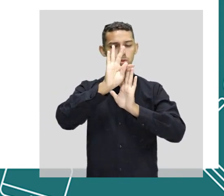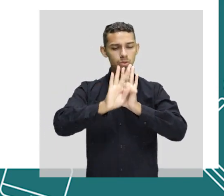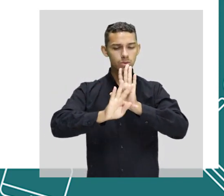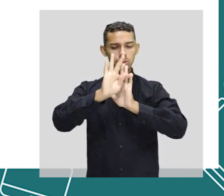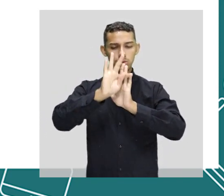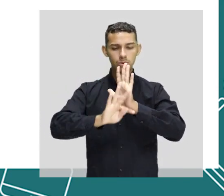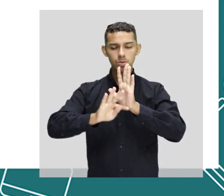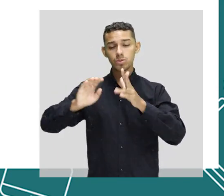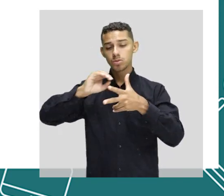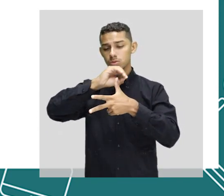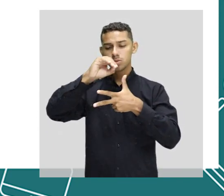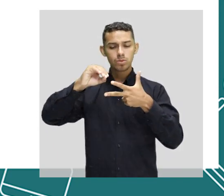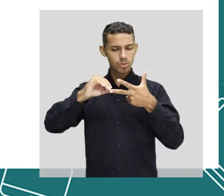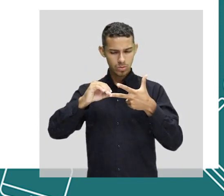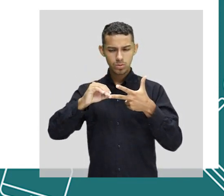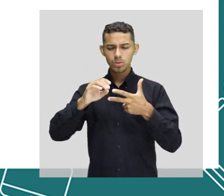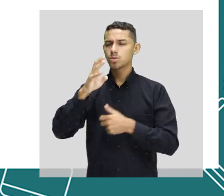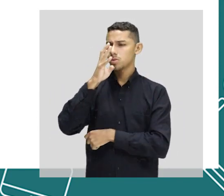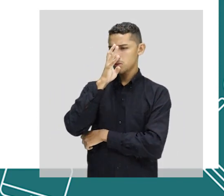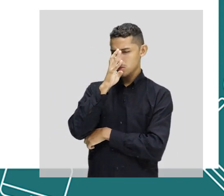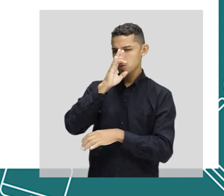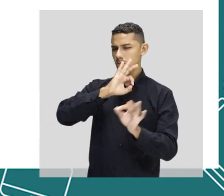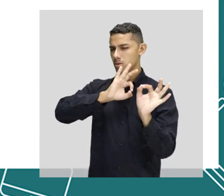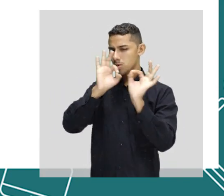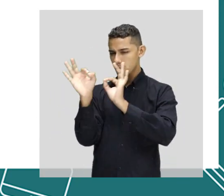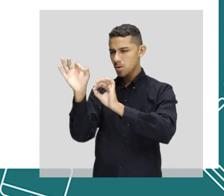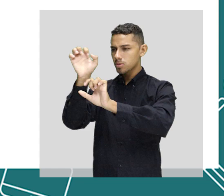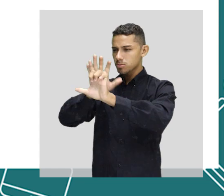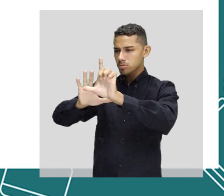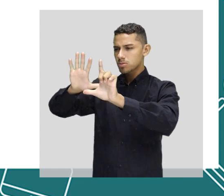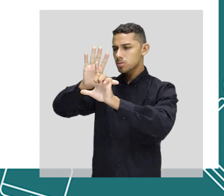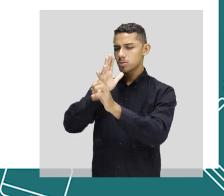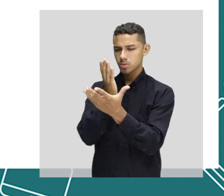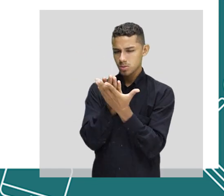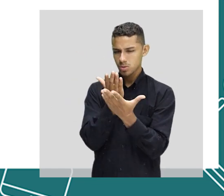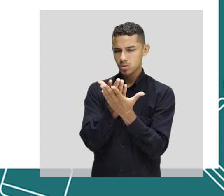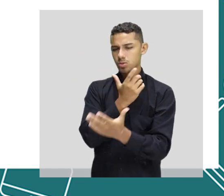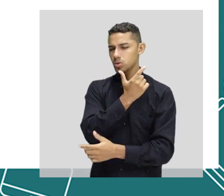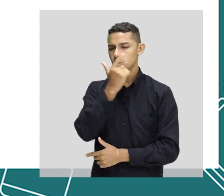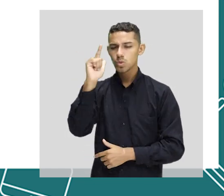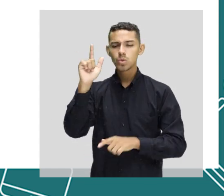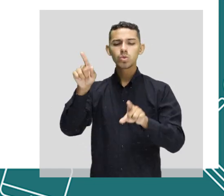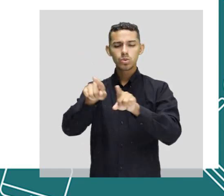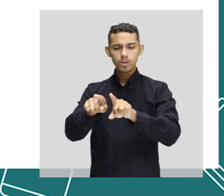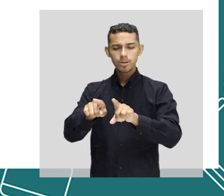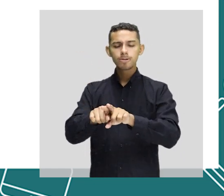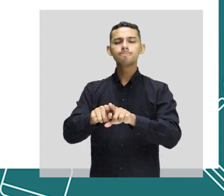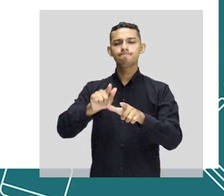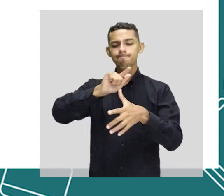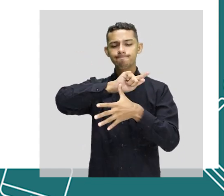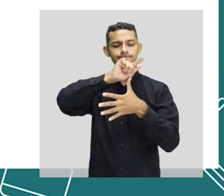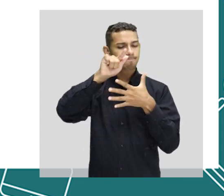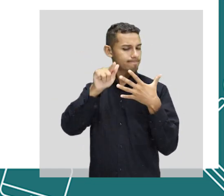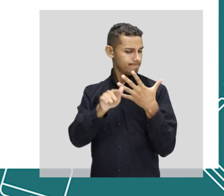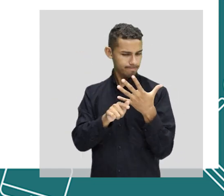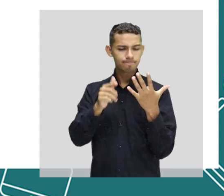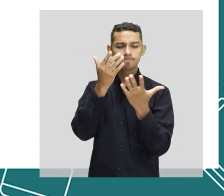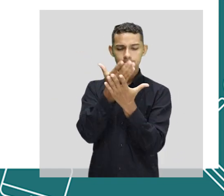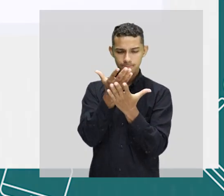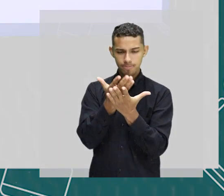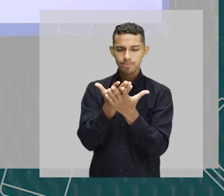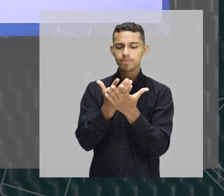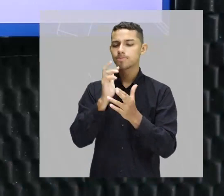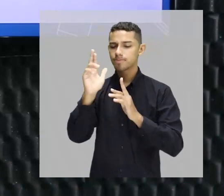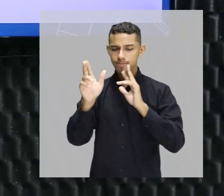Enem. Você pode dar uma passadinha lá na plataforma, que tem outras aulas também tratando sobre os gêneros textuais e essa